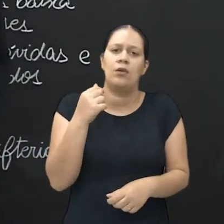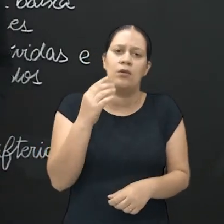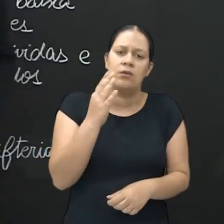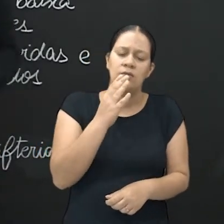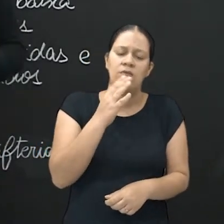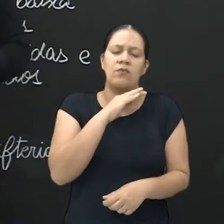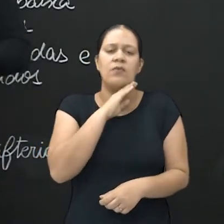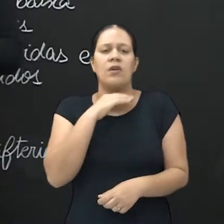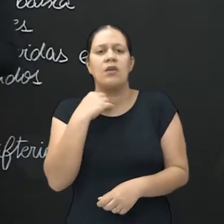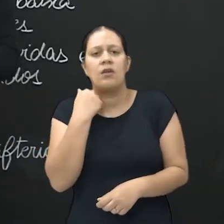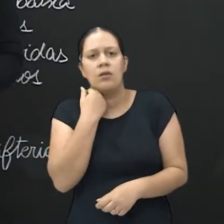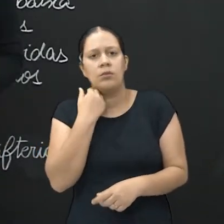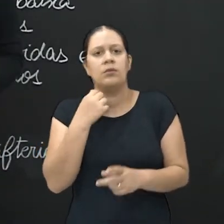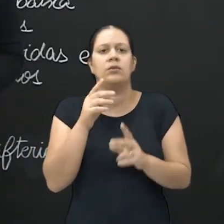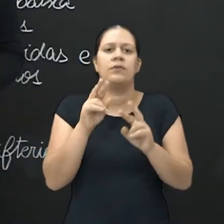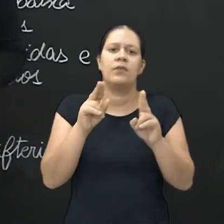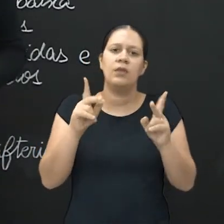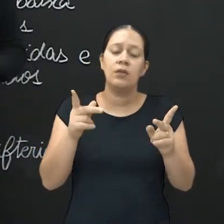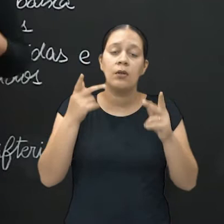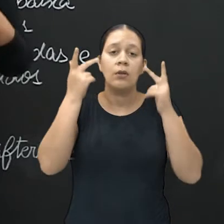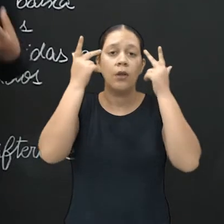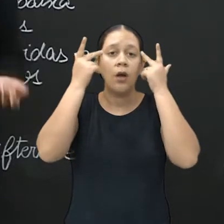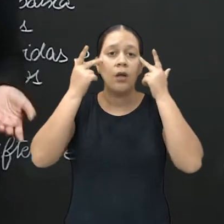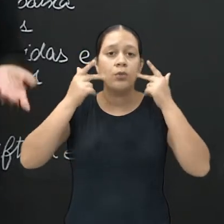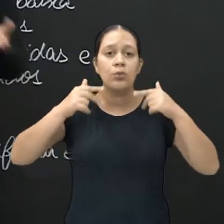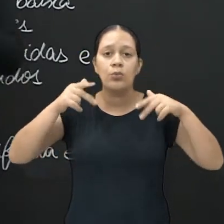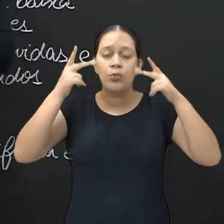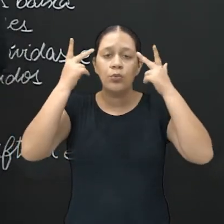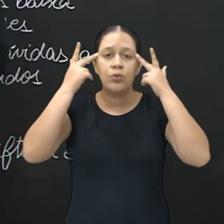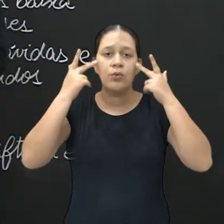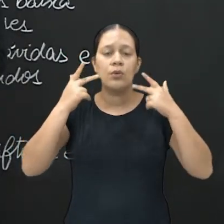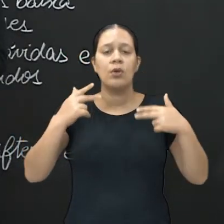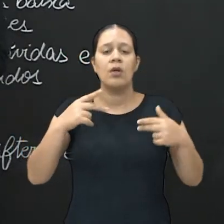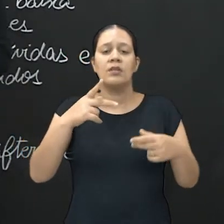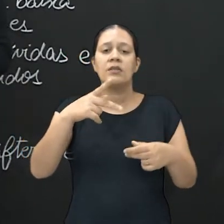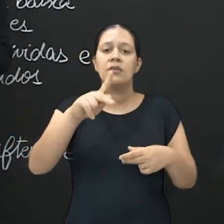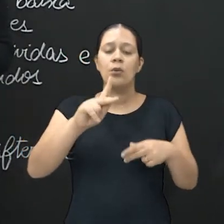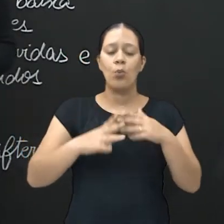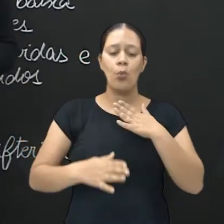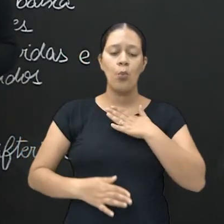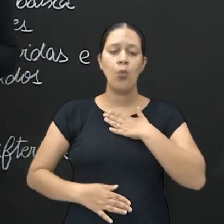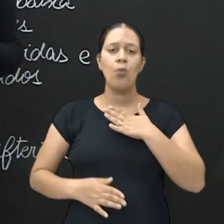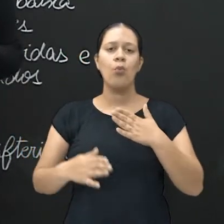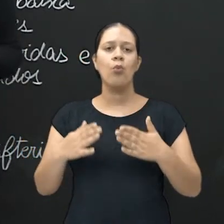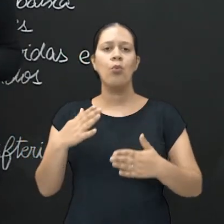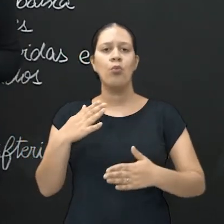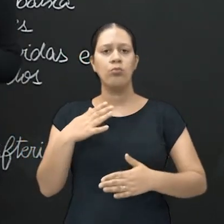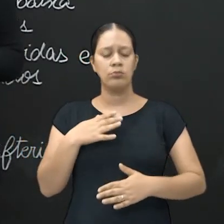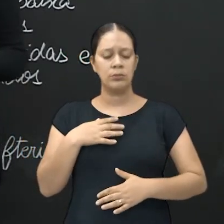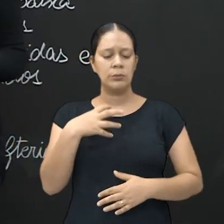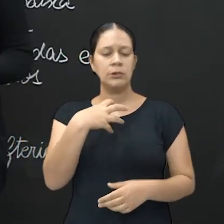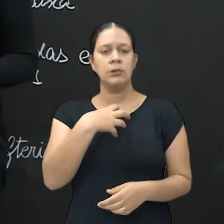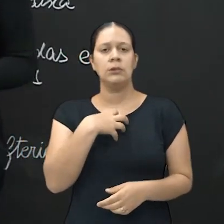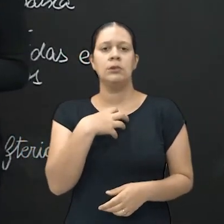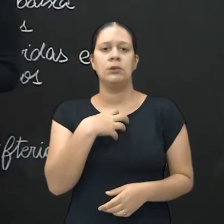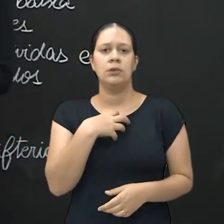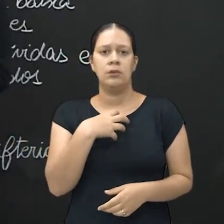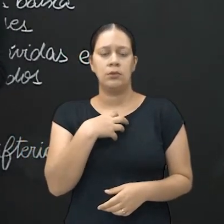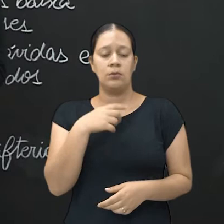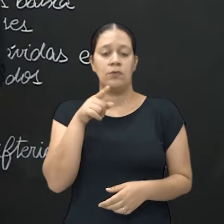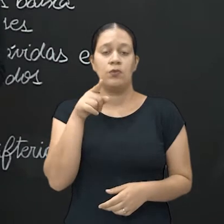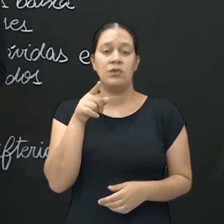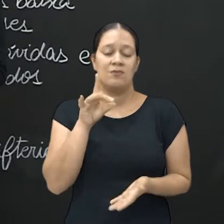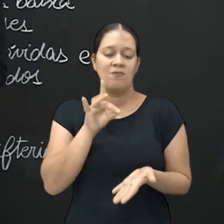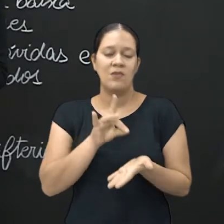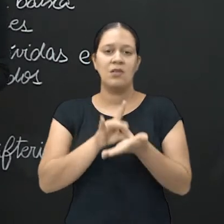meio esquisito. Isso é natural, é o seu corpo combatendo para que quando você de fato encare o